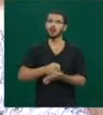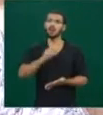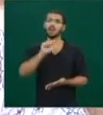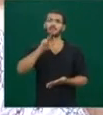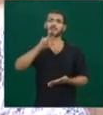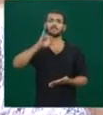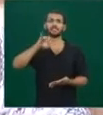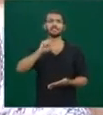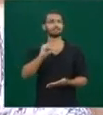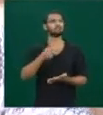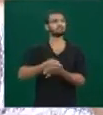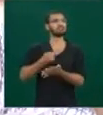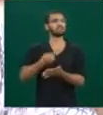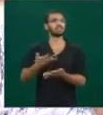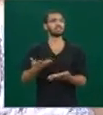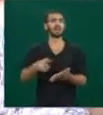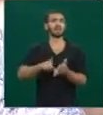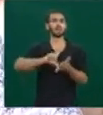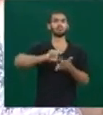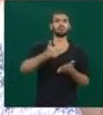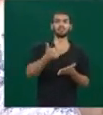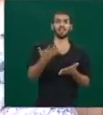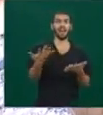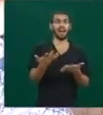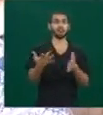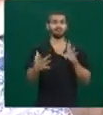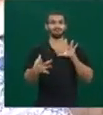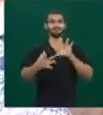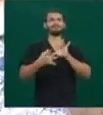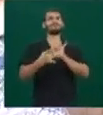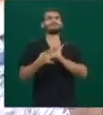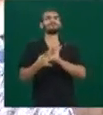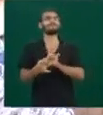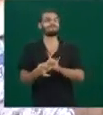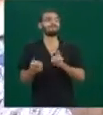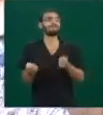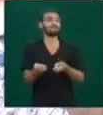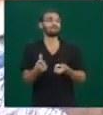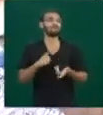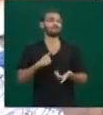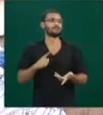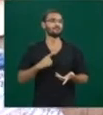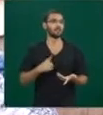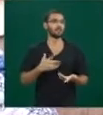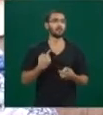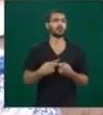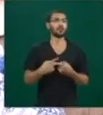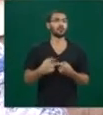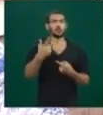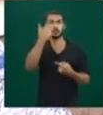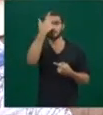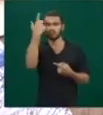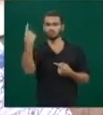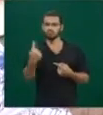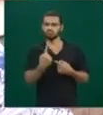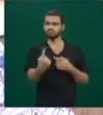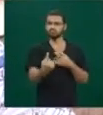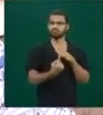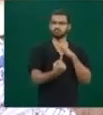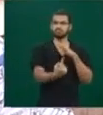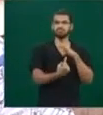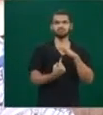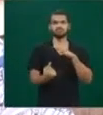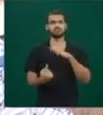E antes a gente não tinha isso. Depois dessa parceria melhorou demais, porque agora as clientes que elas atenderem vão ter